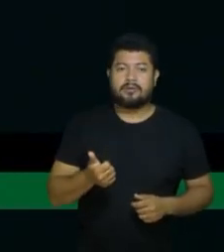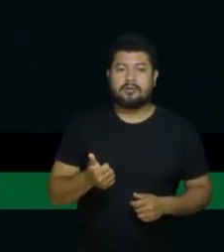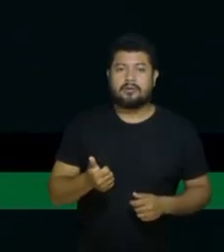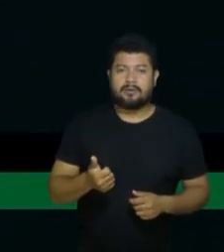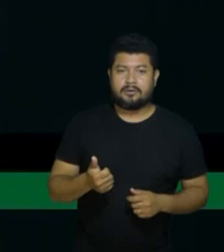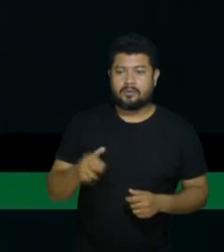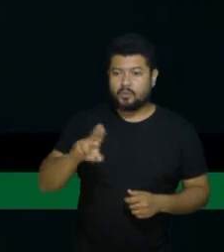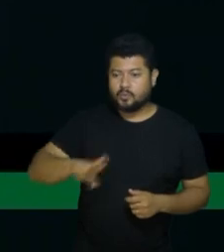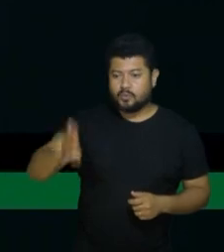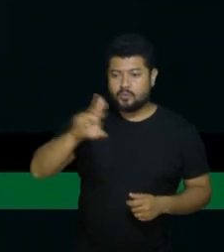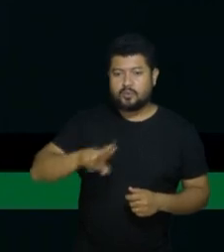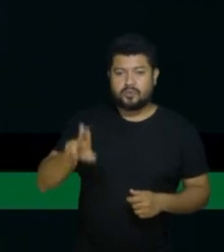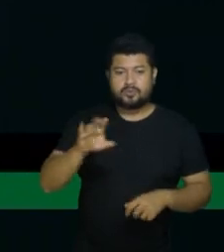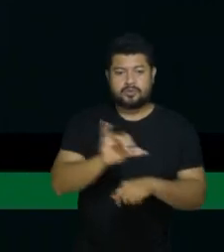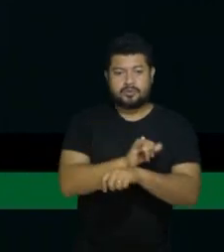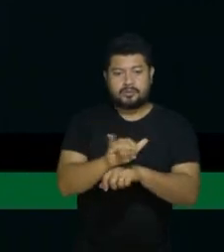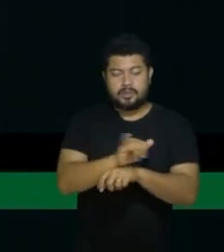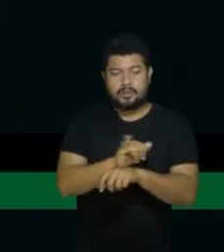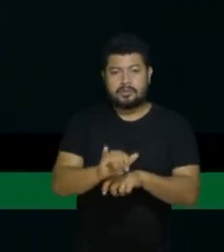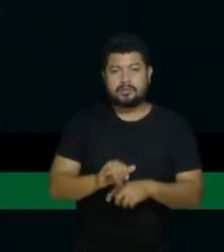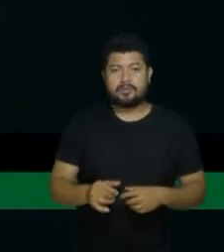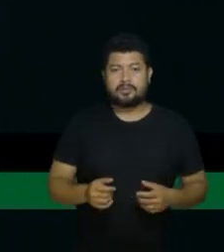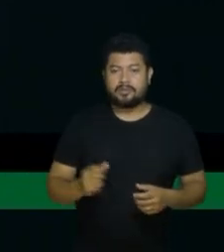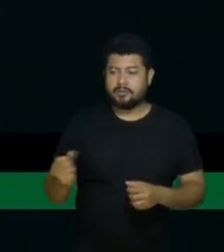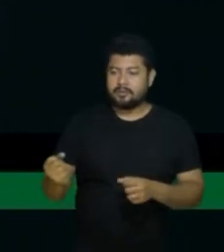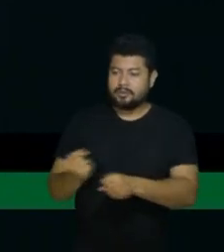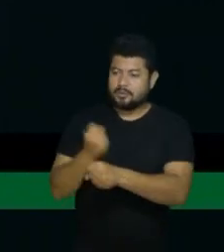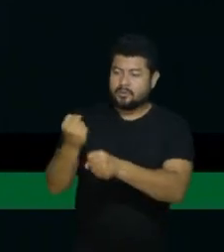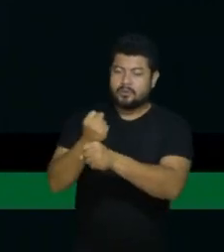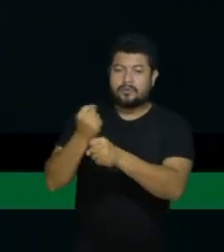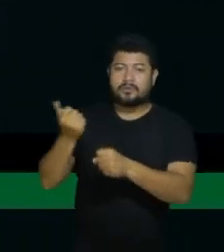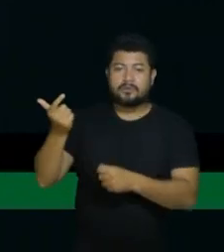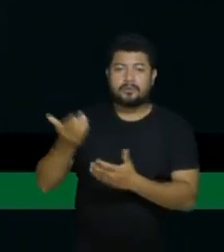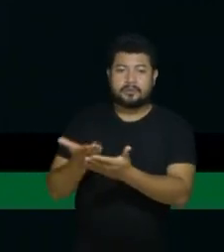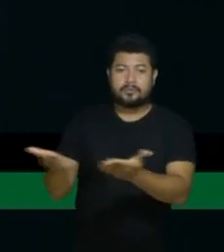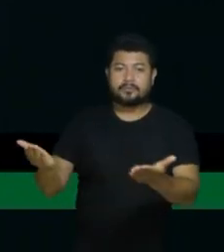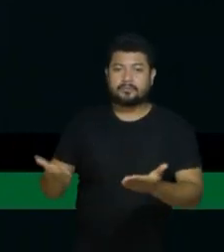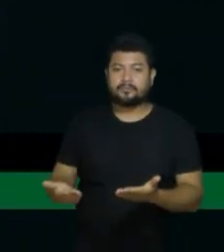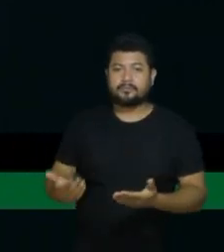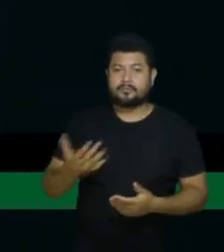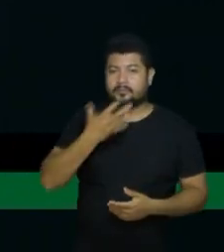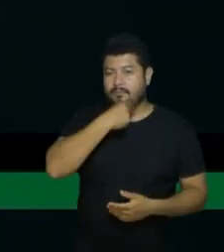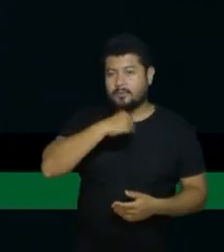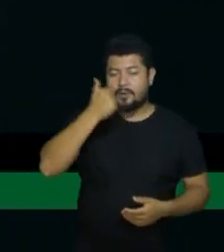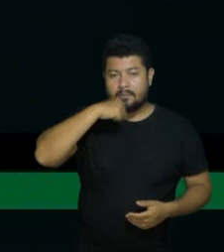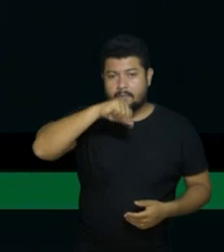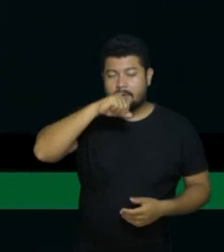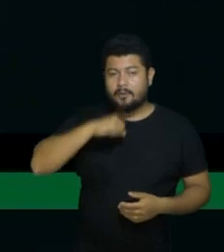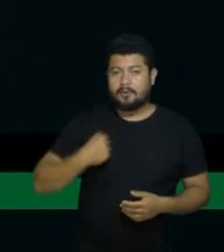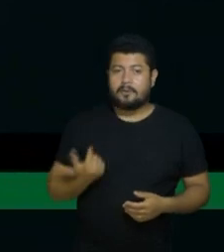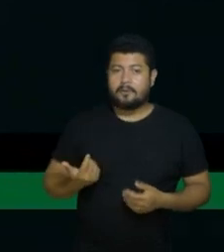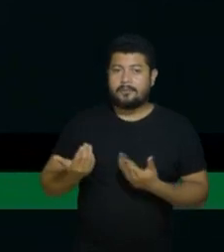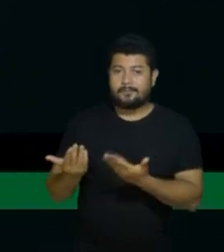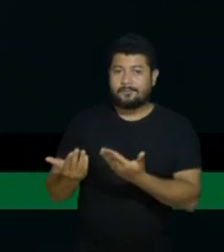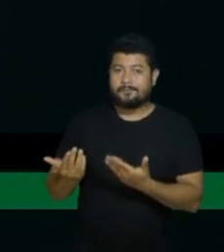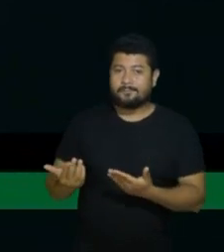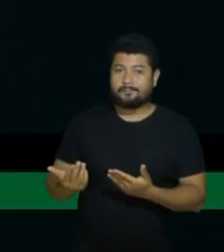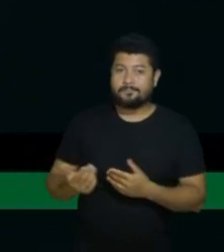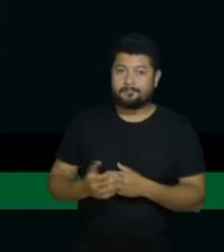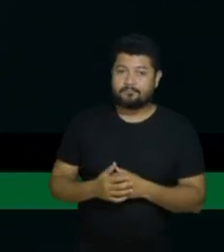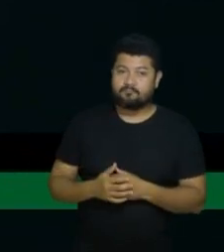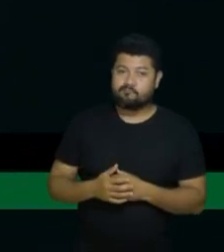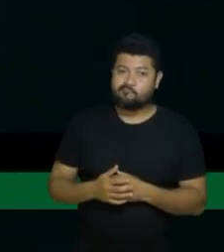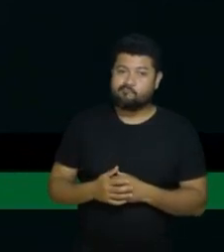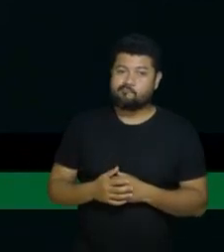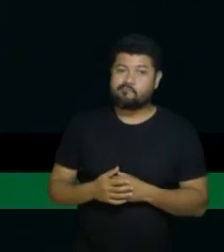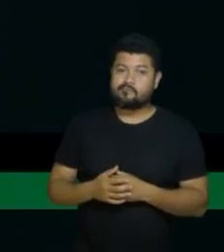que possamos ajudar reconstruir E essas pessoas esses pais de família poder ter de volta uma luta talvez